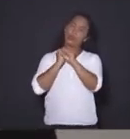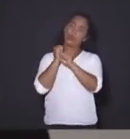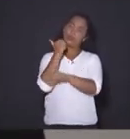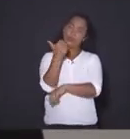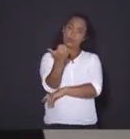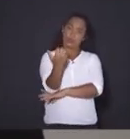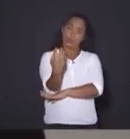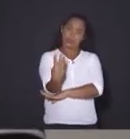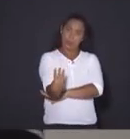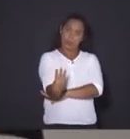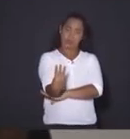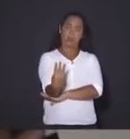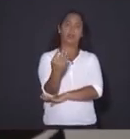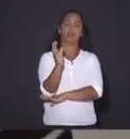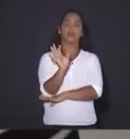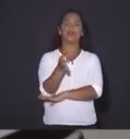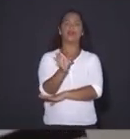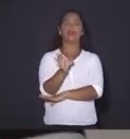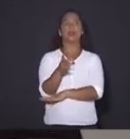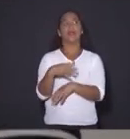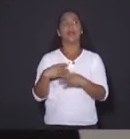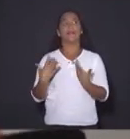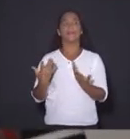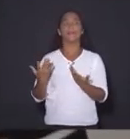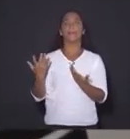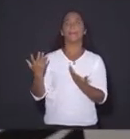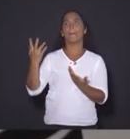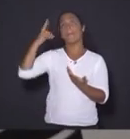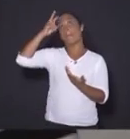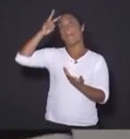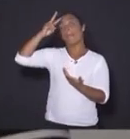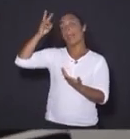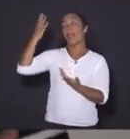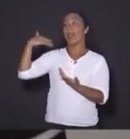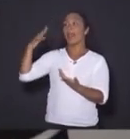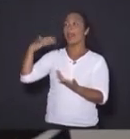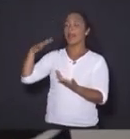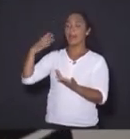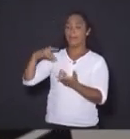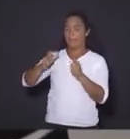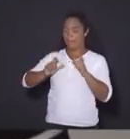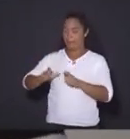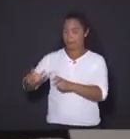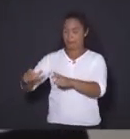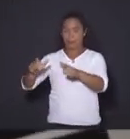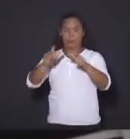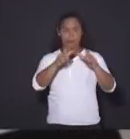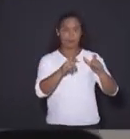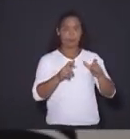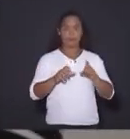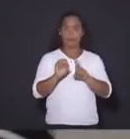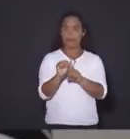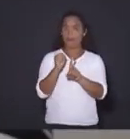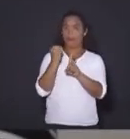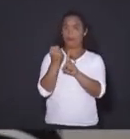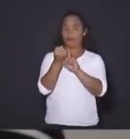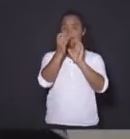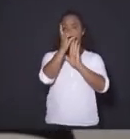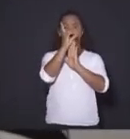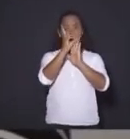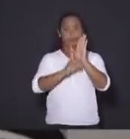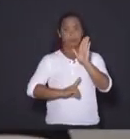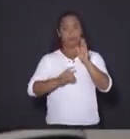é abrimos digamos assim as portas dos diferentes espaços sociais para entrada por direito